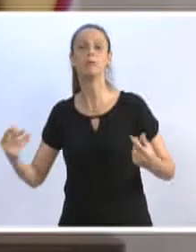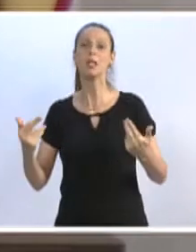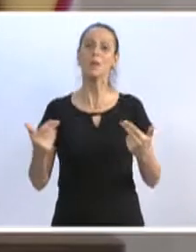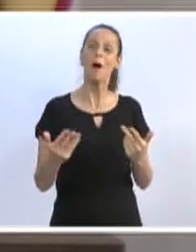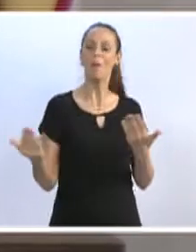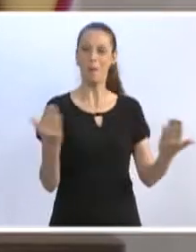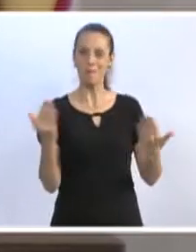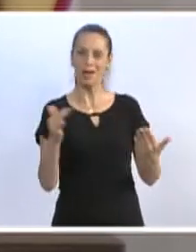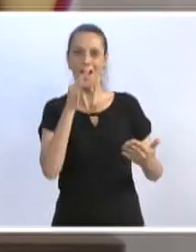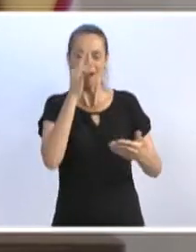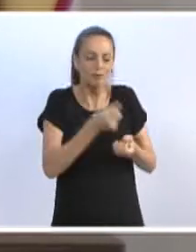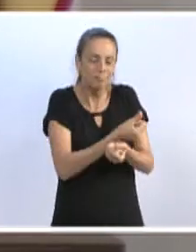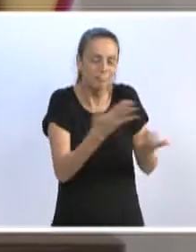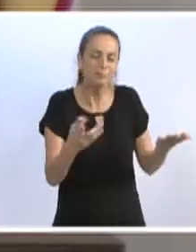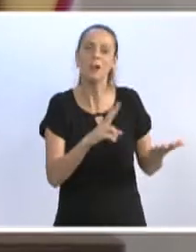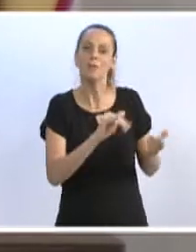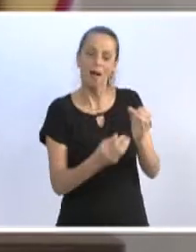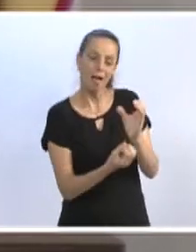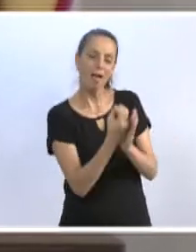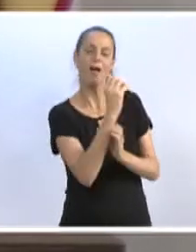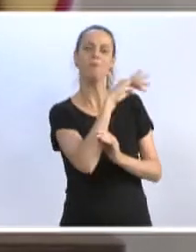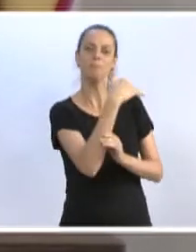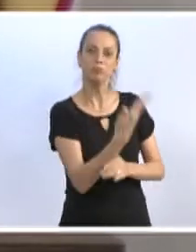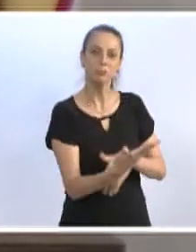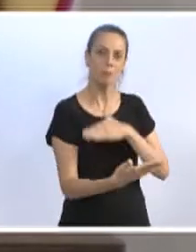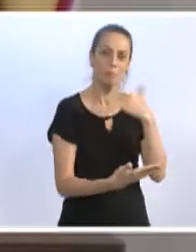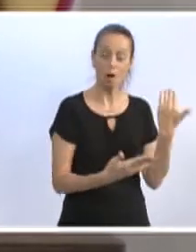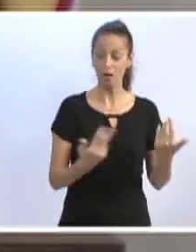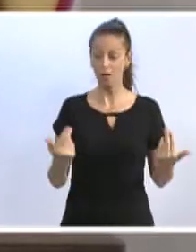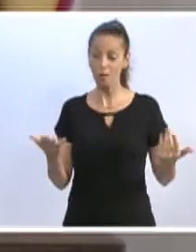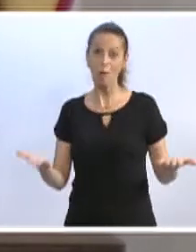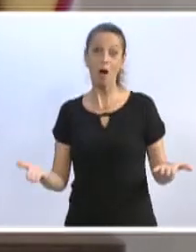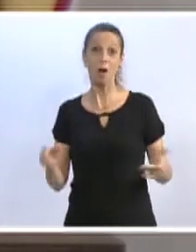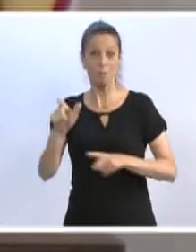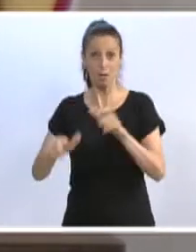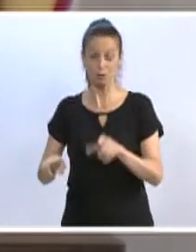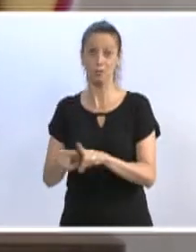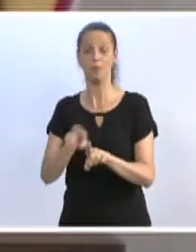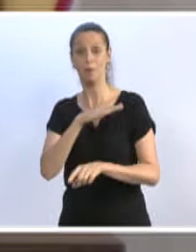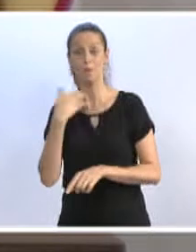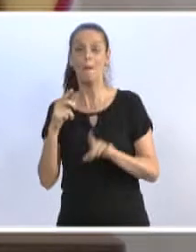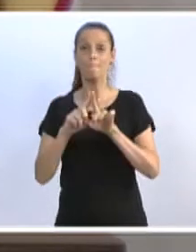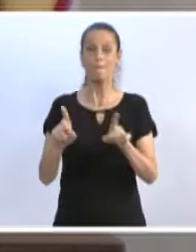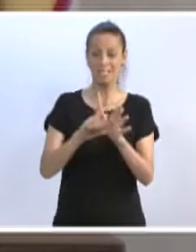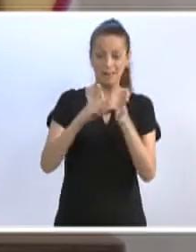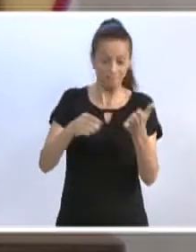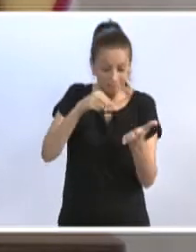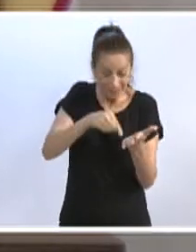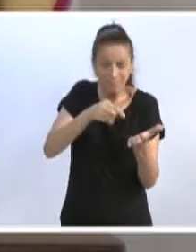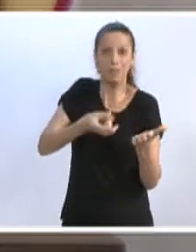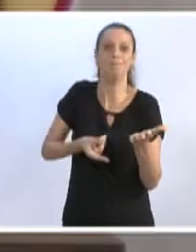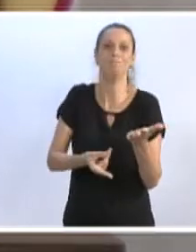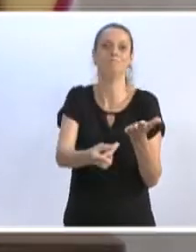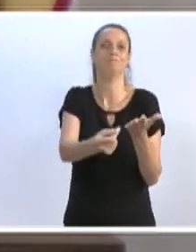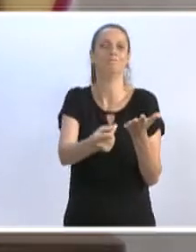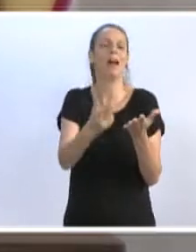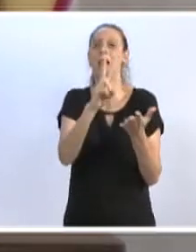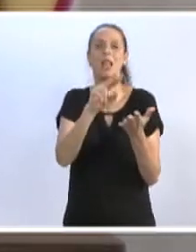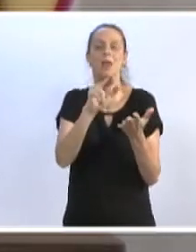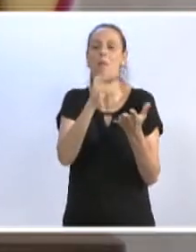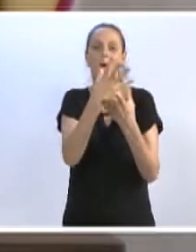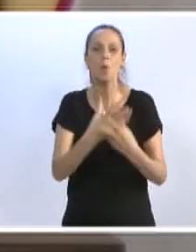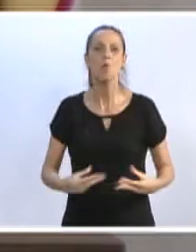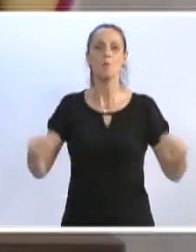da relva. A relva murcha e cai a sua flor, mas a palavra do Senhor permanece para sempre. Essa é